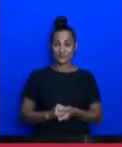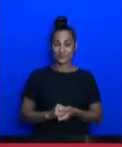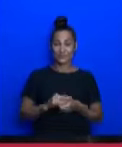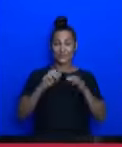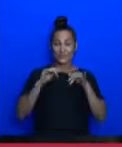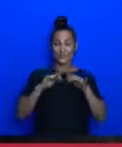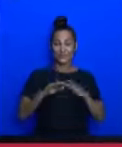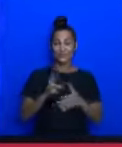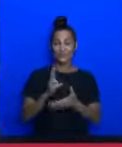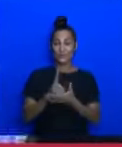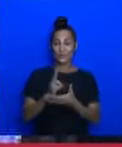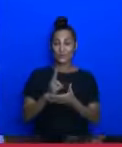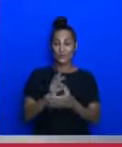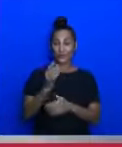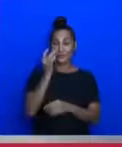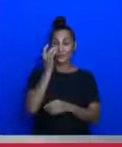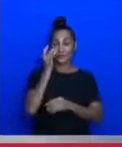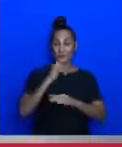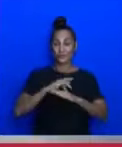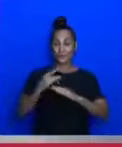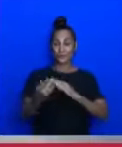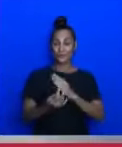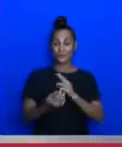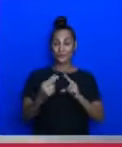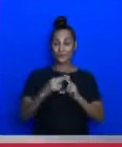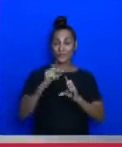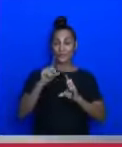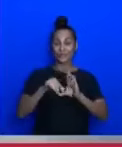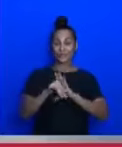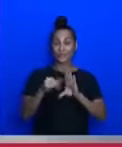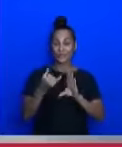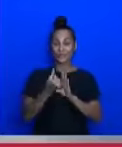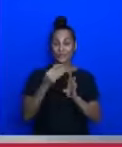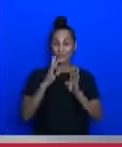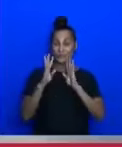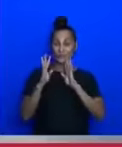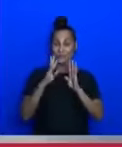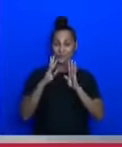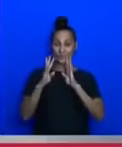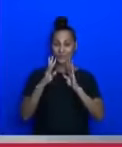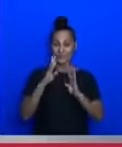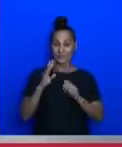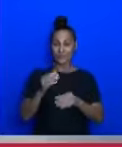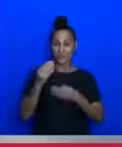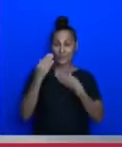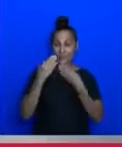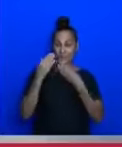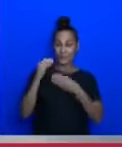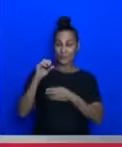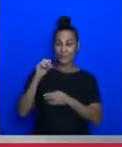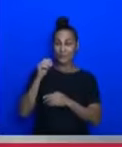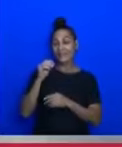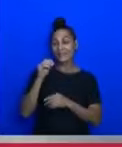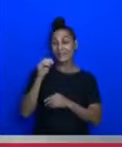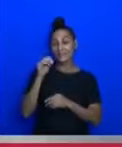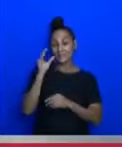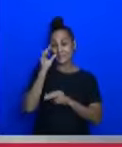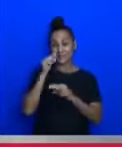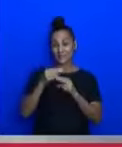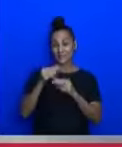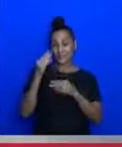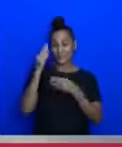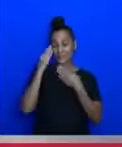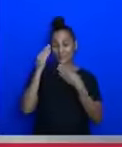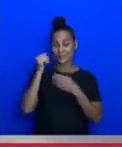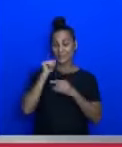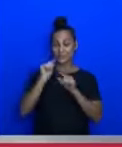A nossa transmissão segue ao vivo pelos perfis da Caixa e da Rede TV no YouTube e no Facebook. Obrigado, Sandra. Obrigado, Ellen. Tudo